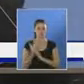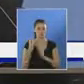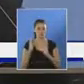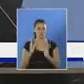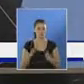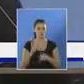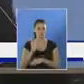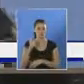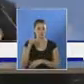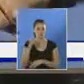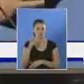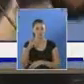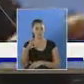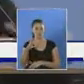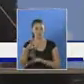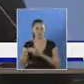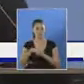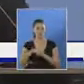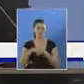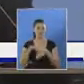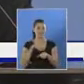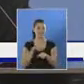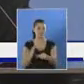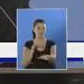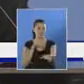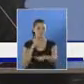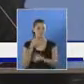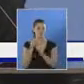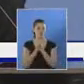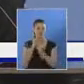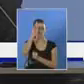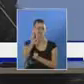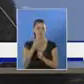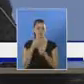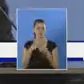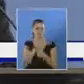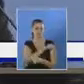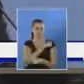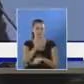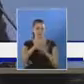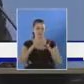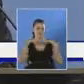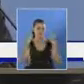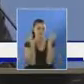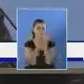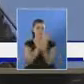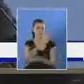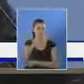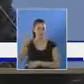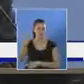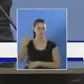a INDEC, com a direção da escola, com os pais dos alunos frequentadores da Escola Estadual Dom Barreto,